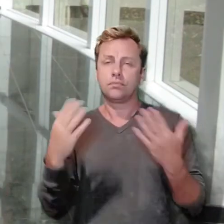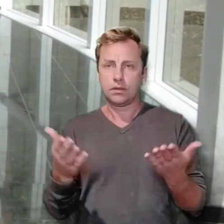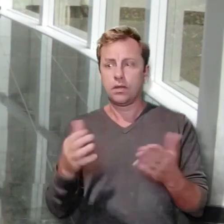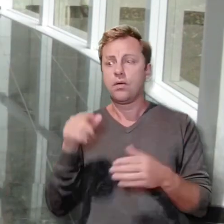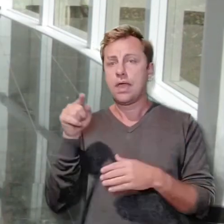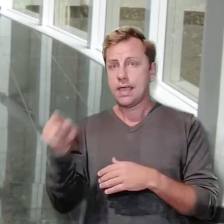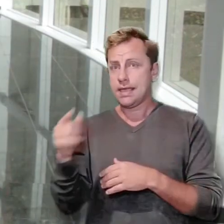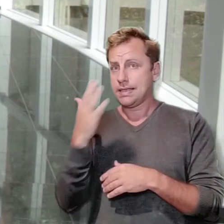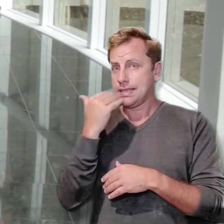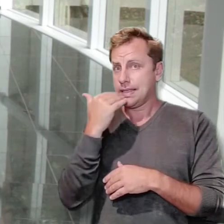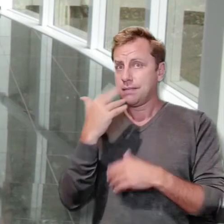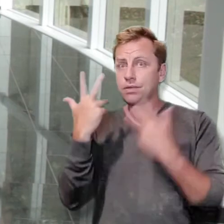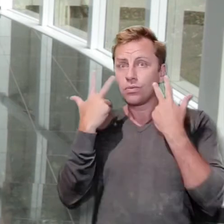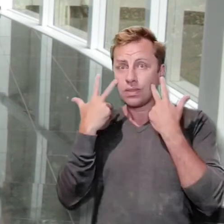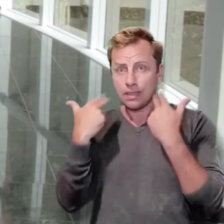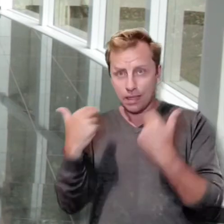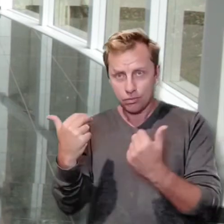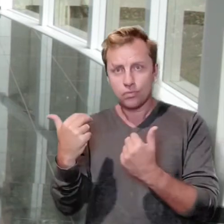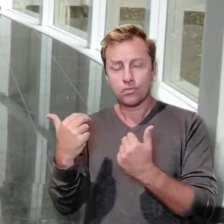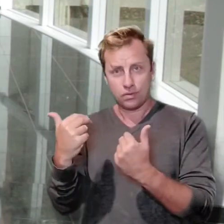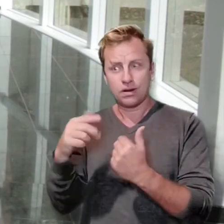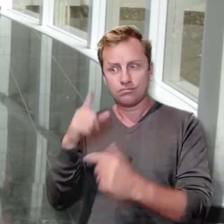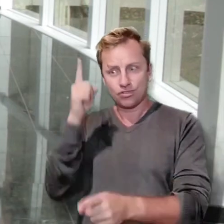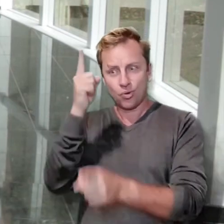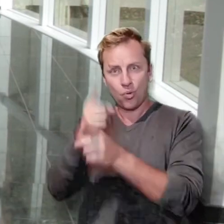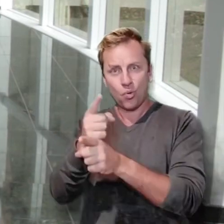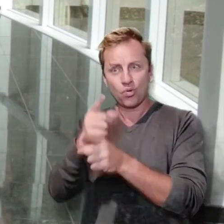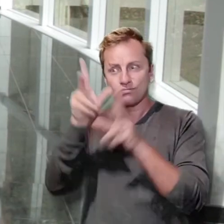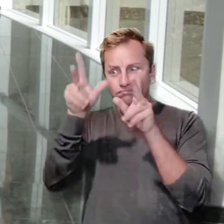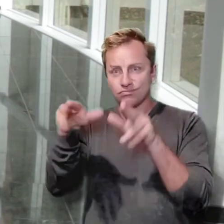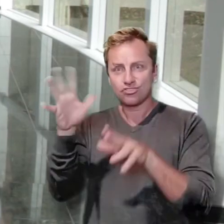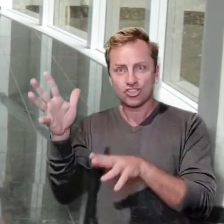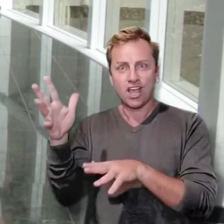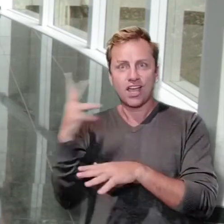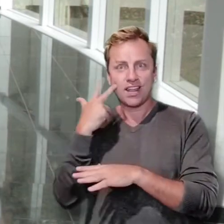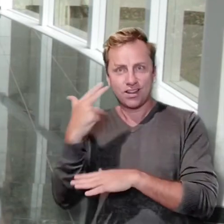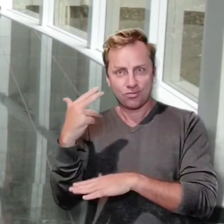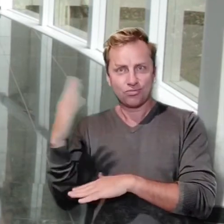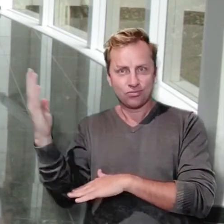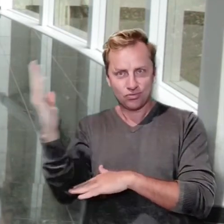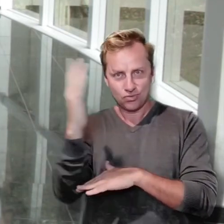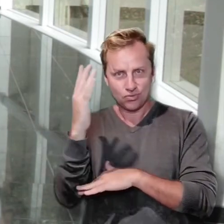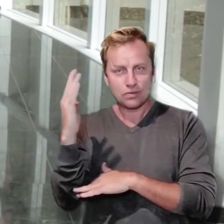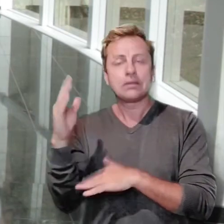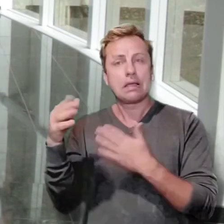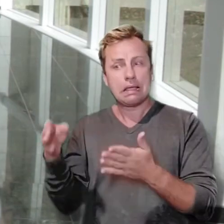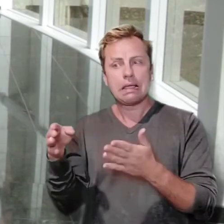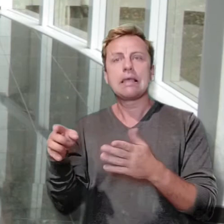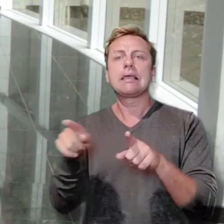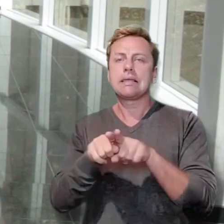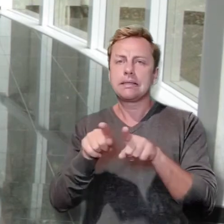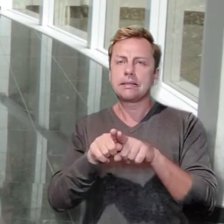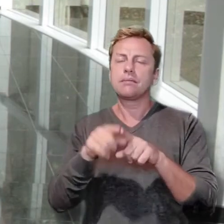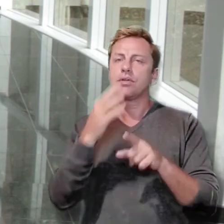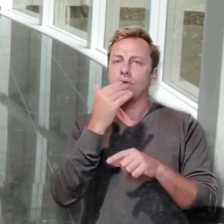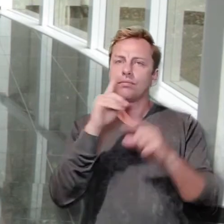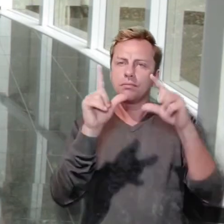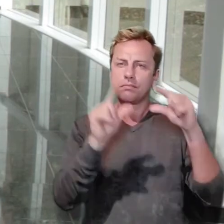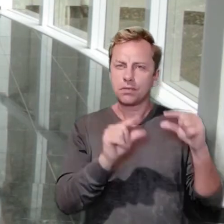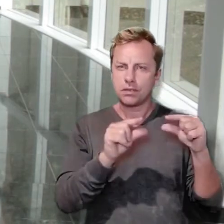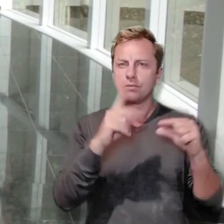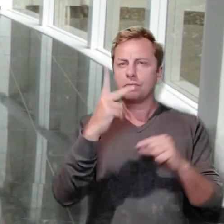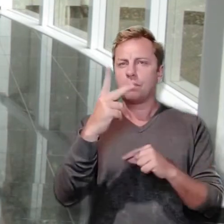alimentos chamados in natura, ou seja, naturais, da forma em que você já encontra na natureza. E os